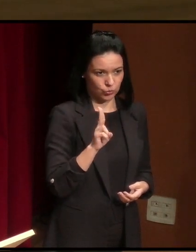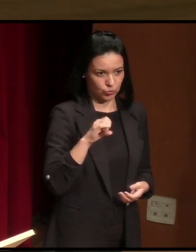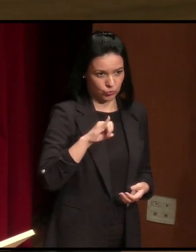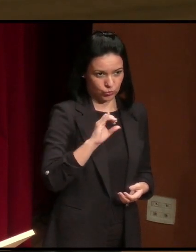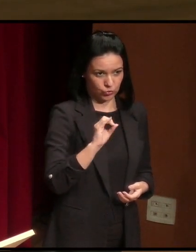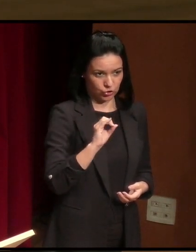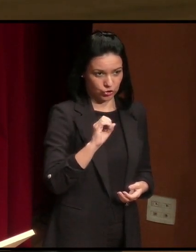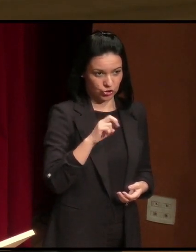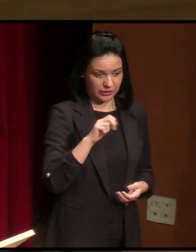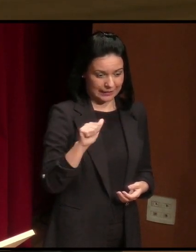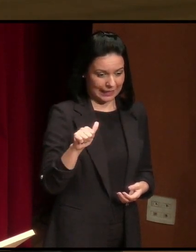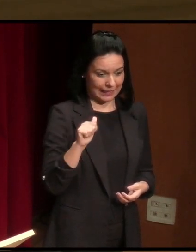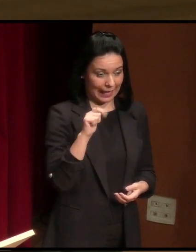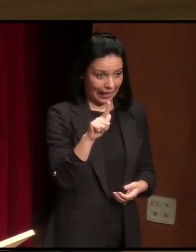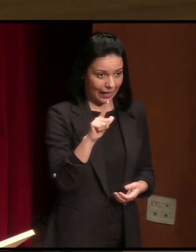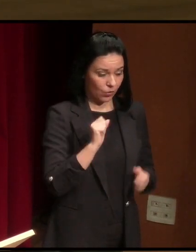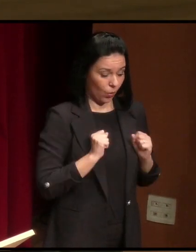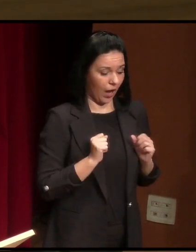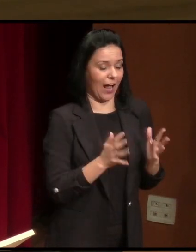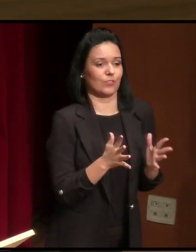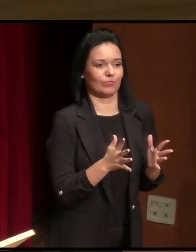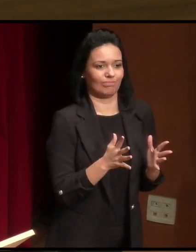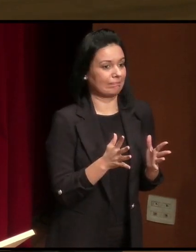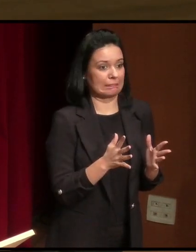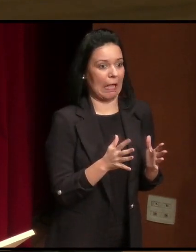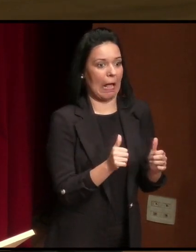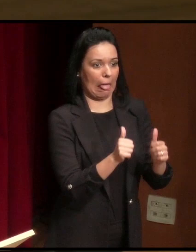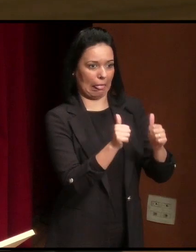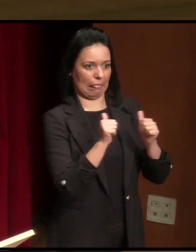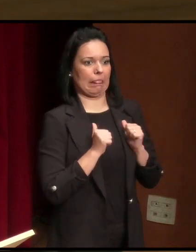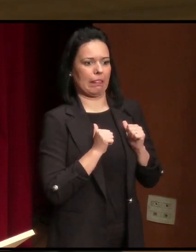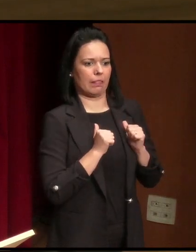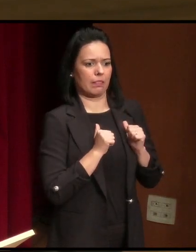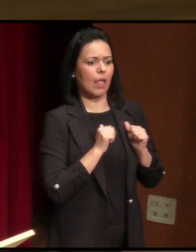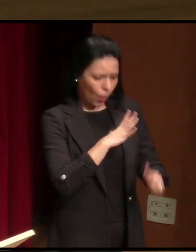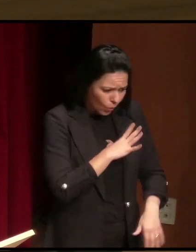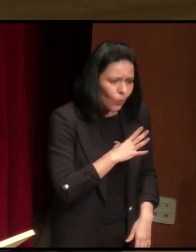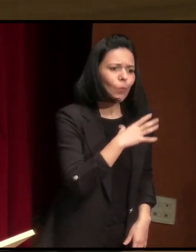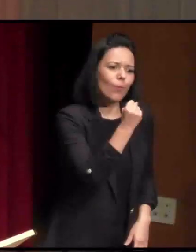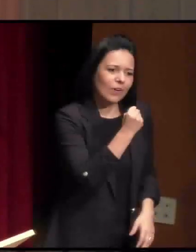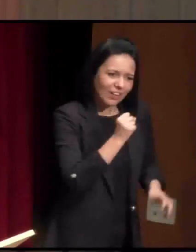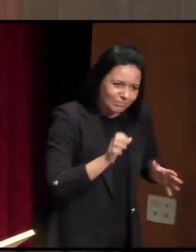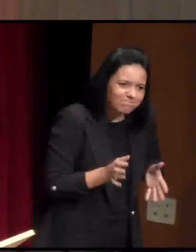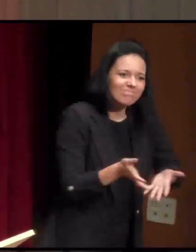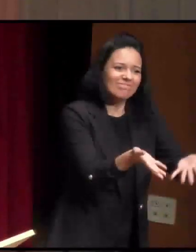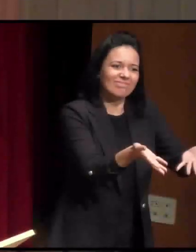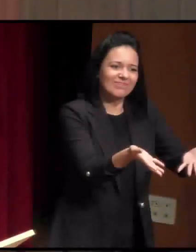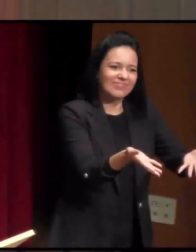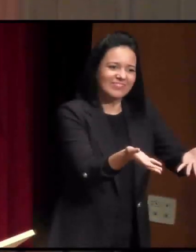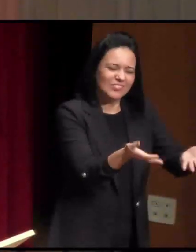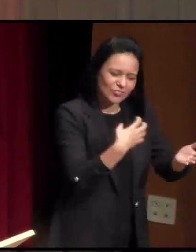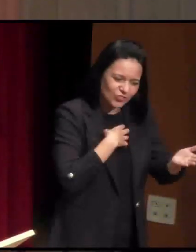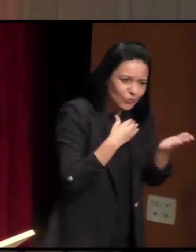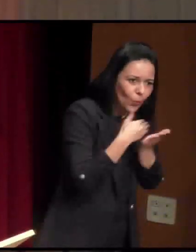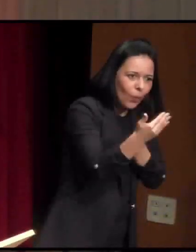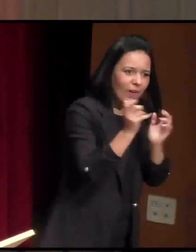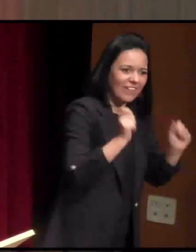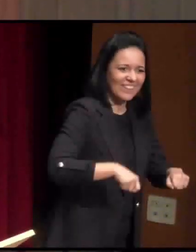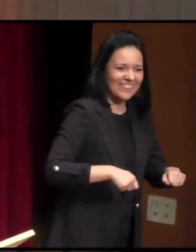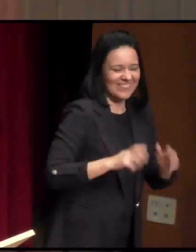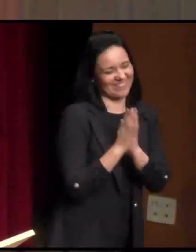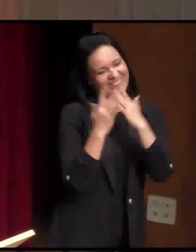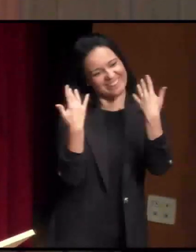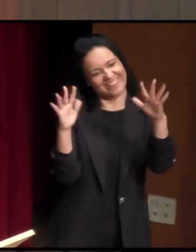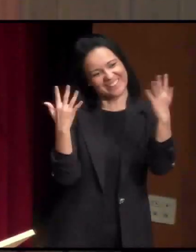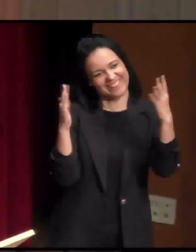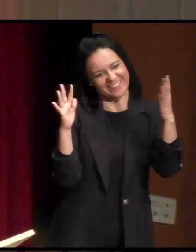por medo de não saber fazer. Olha aí. Exatamente. Põe a mão na massa, faça. Começa, não é isso? Começa. Uma salva de palmas, pessoal.